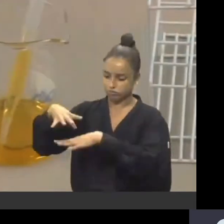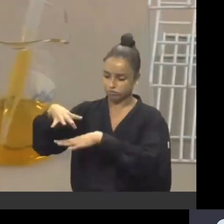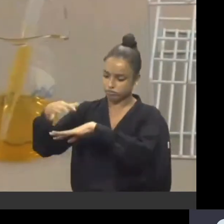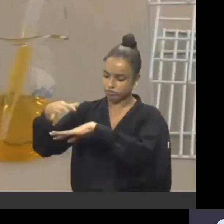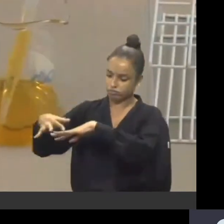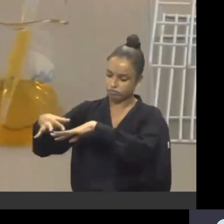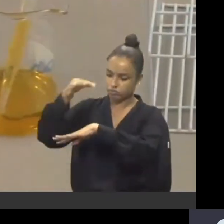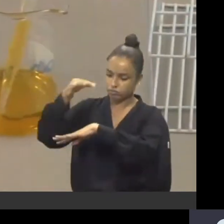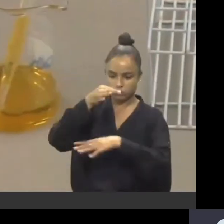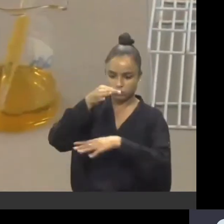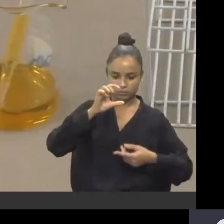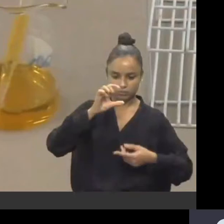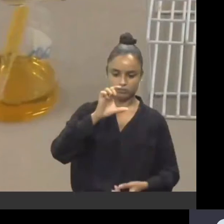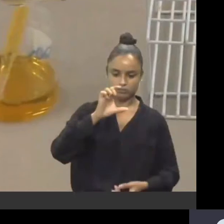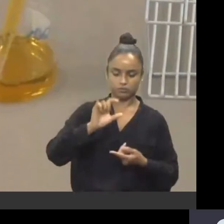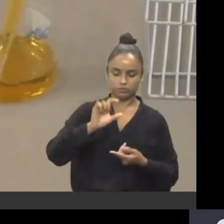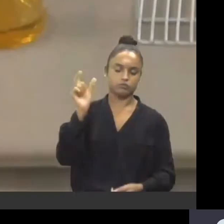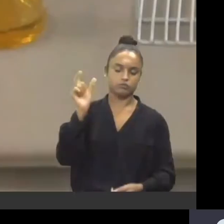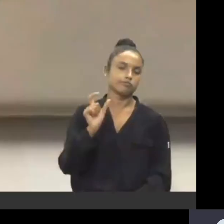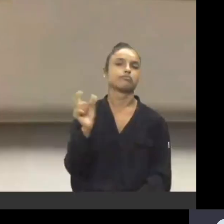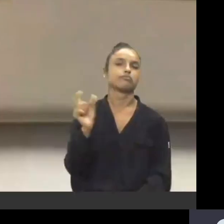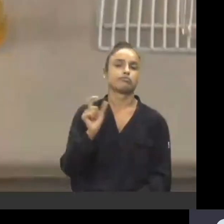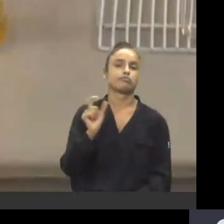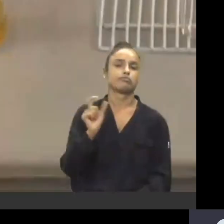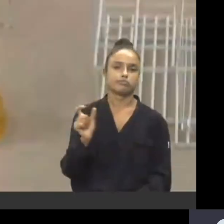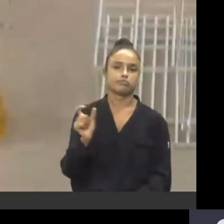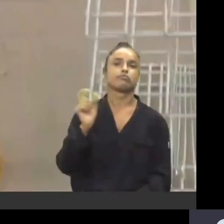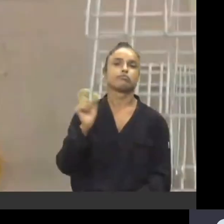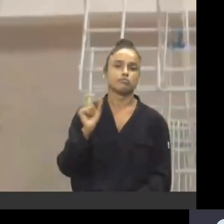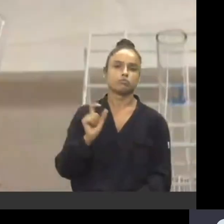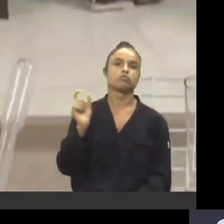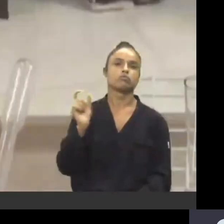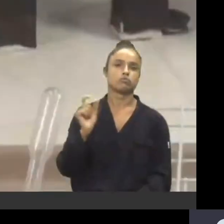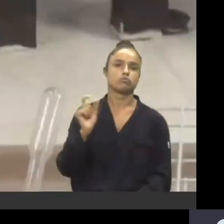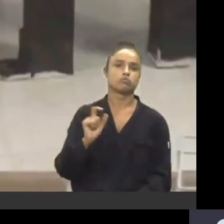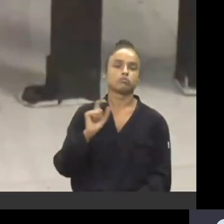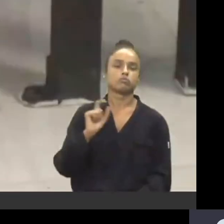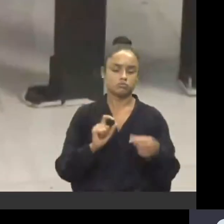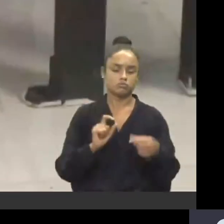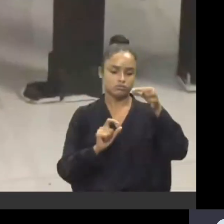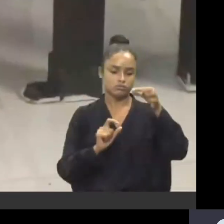observar o que acontece com a solução, com a mistura.